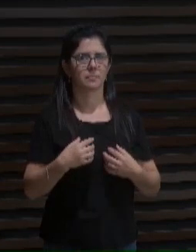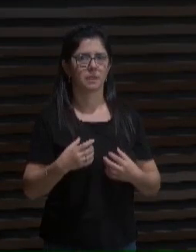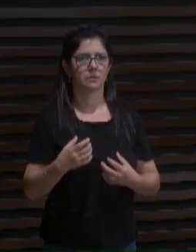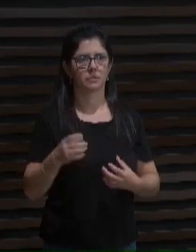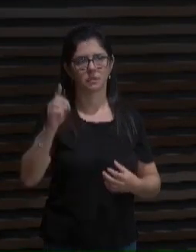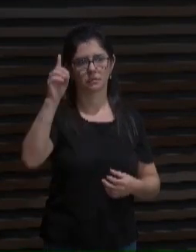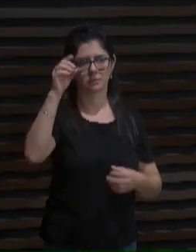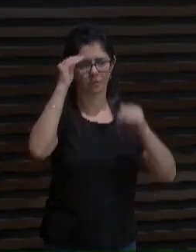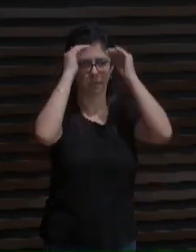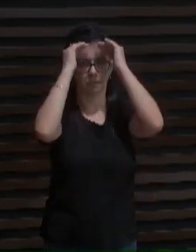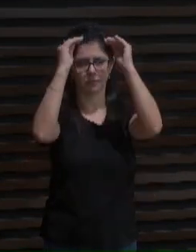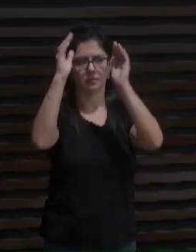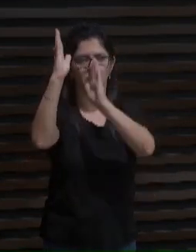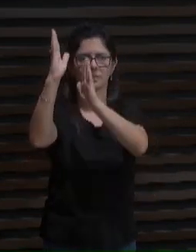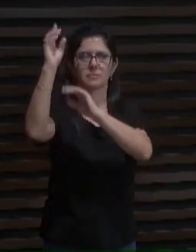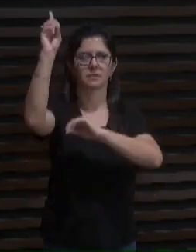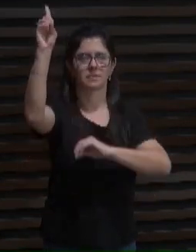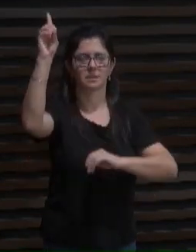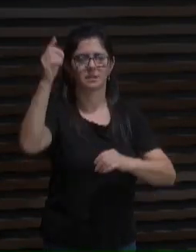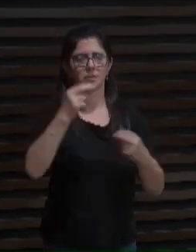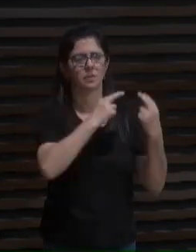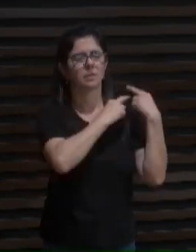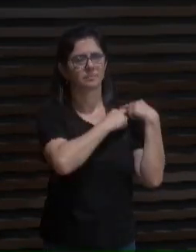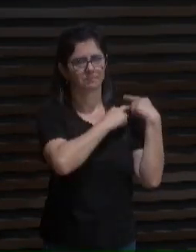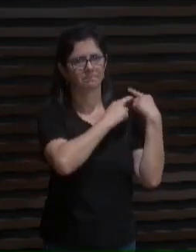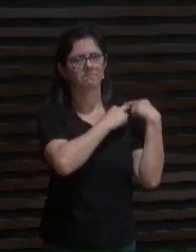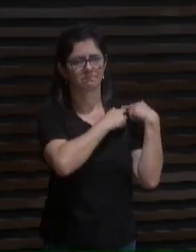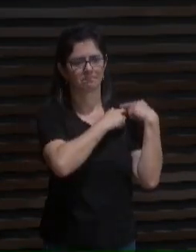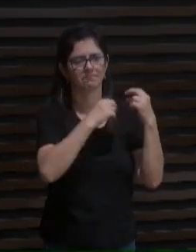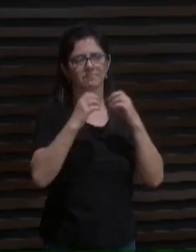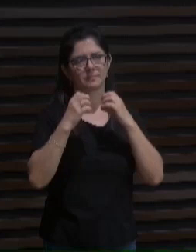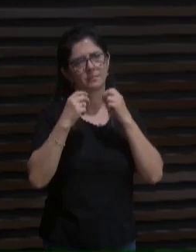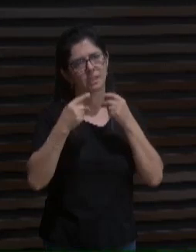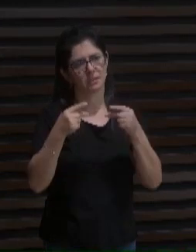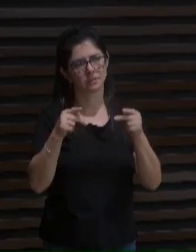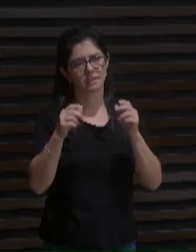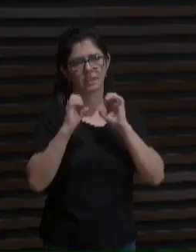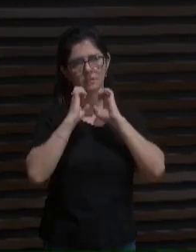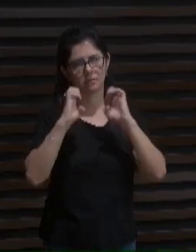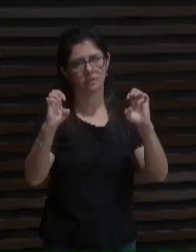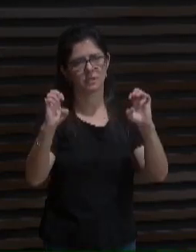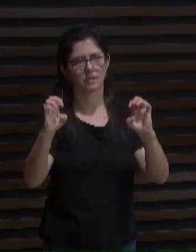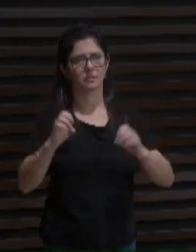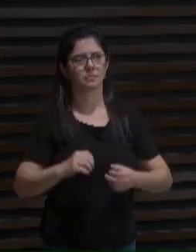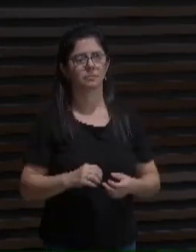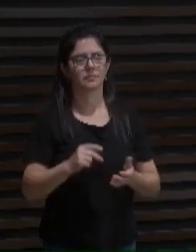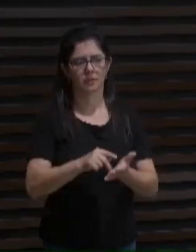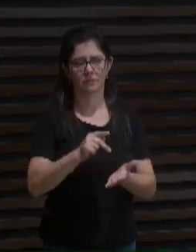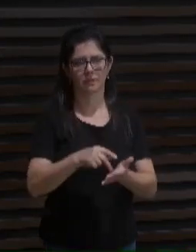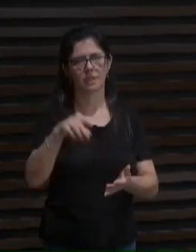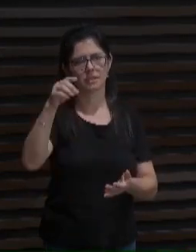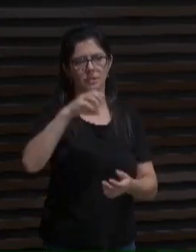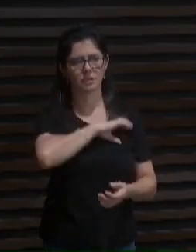temor diante do Senhor, da responsabilidade que nós temos de anunciar esse evangelho, de anunciar as verdades de Cristo.